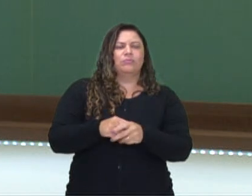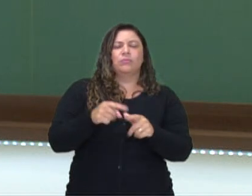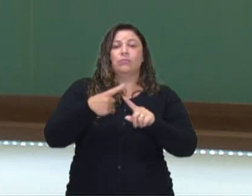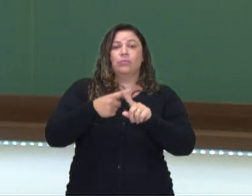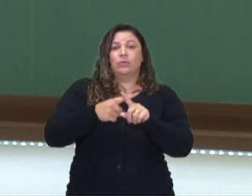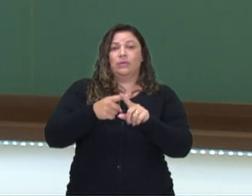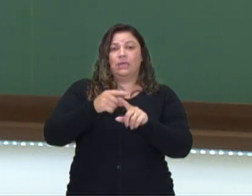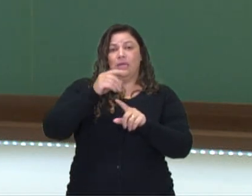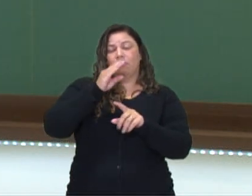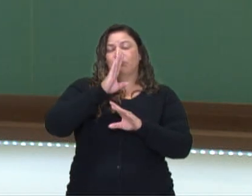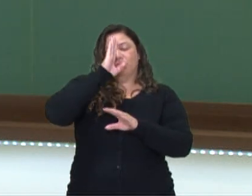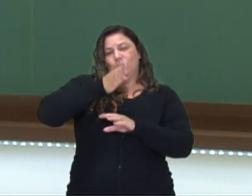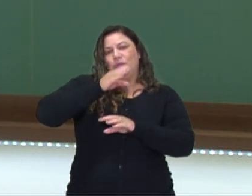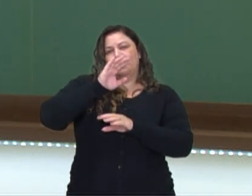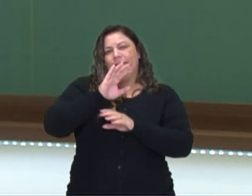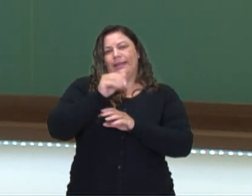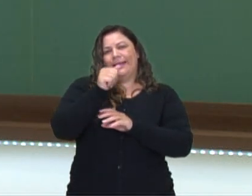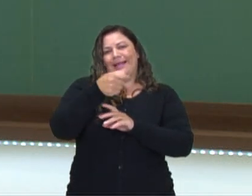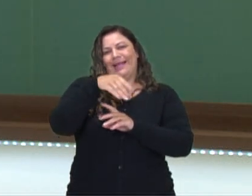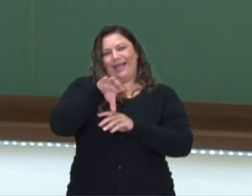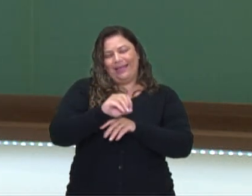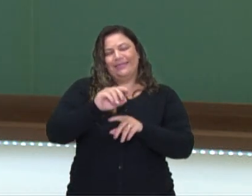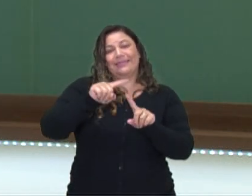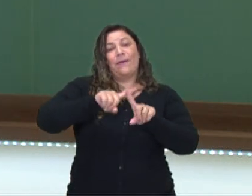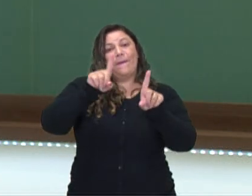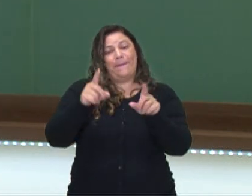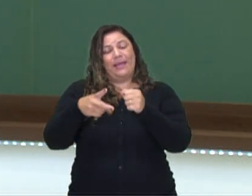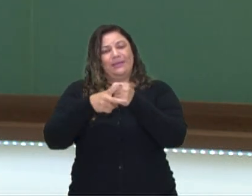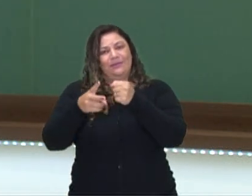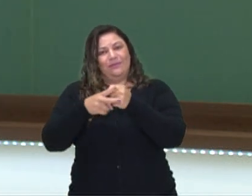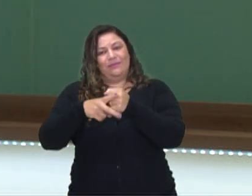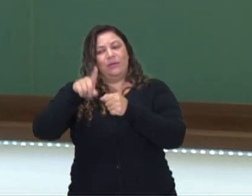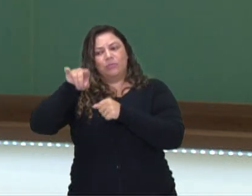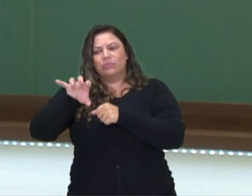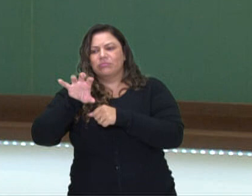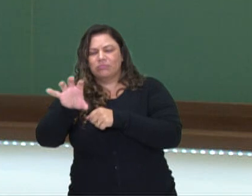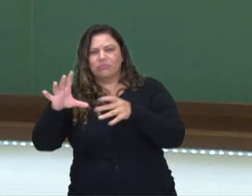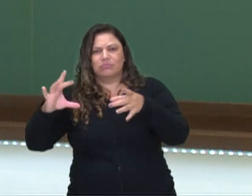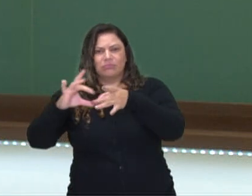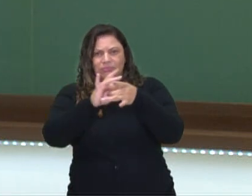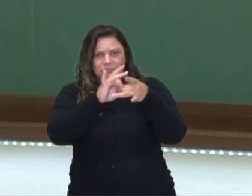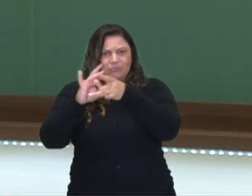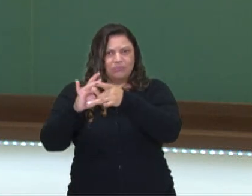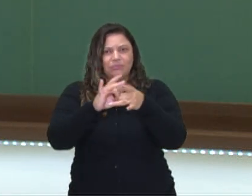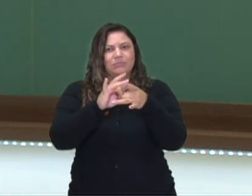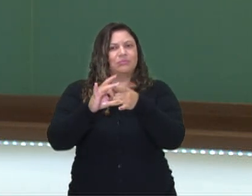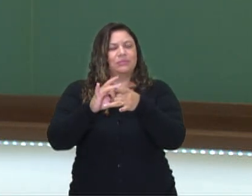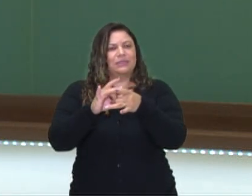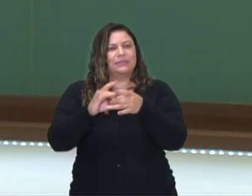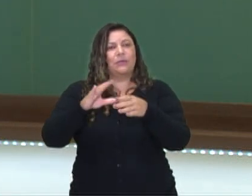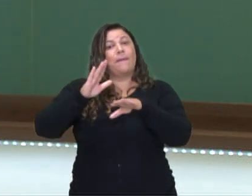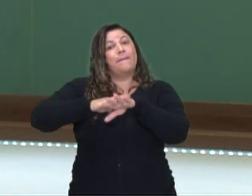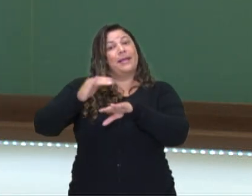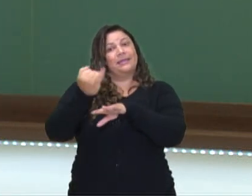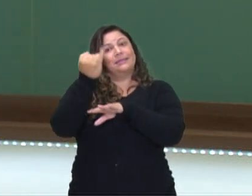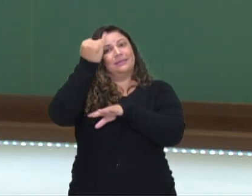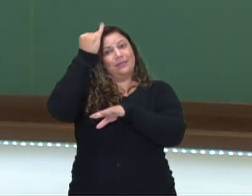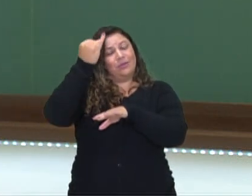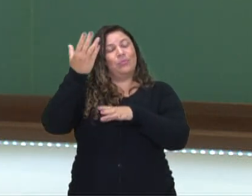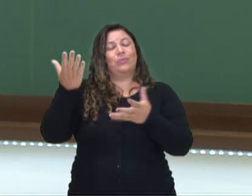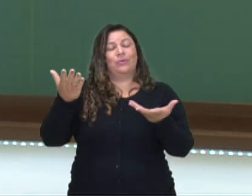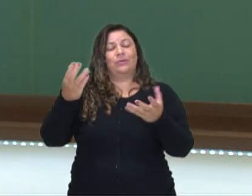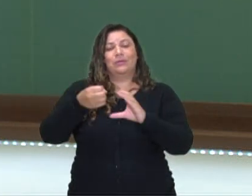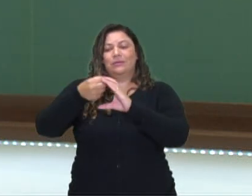de ação, e sim um verbo de estado, um verbo de ligação. Então, o que é mais importante é a